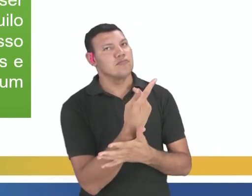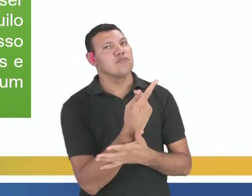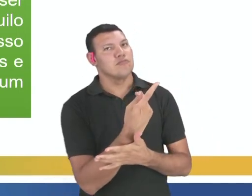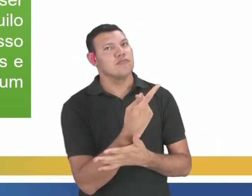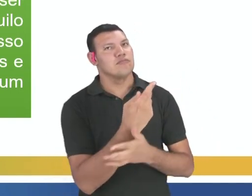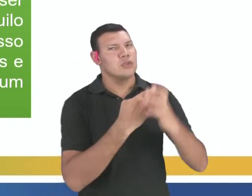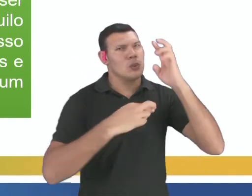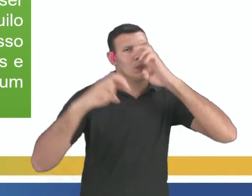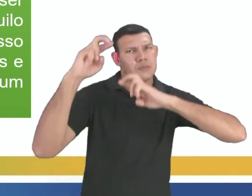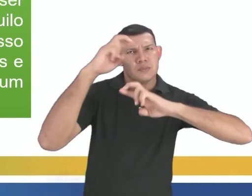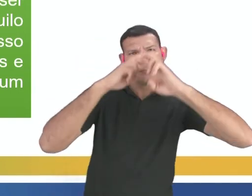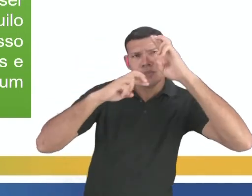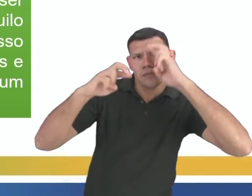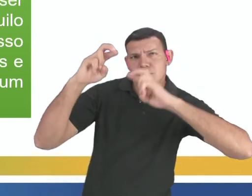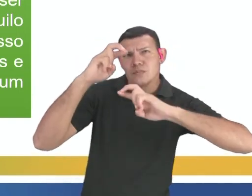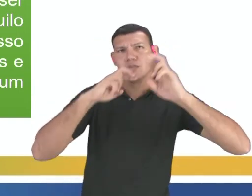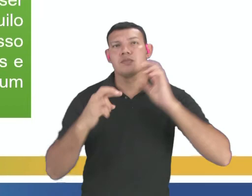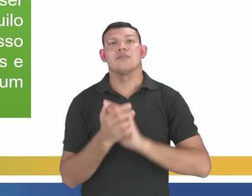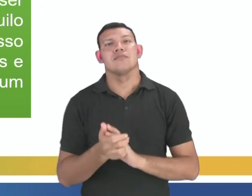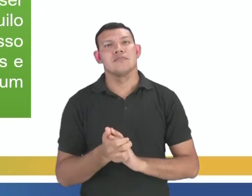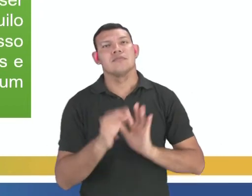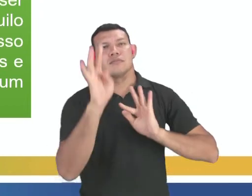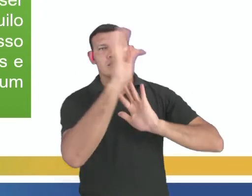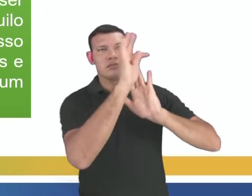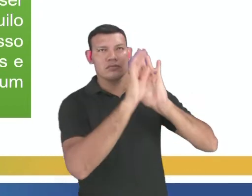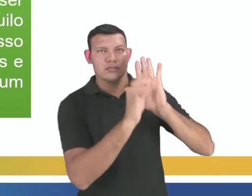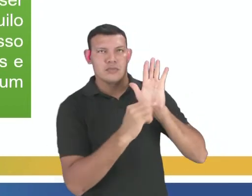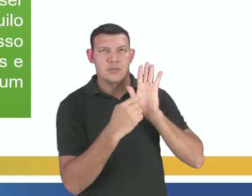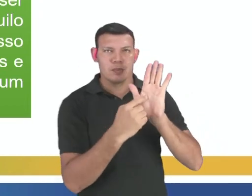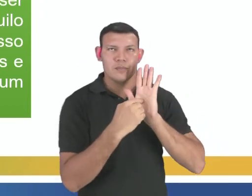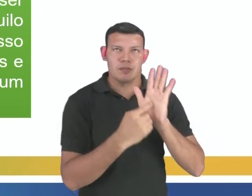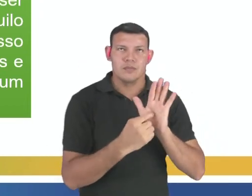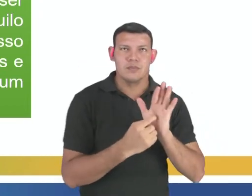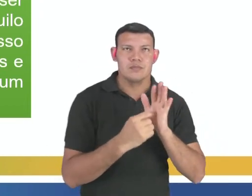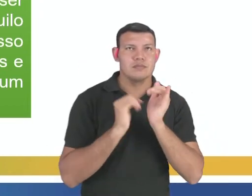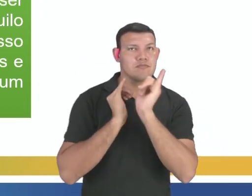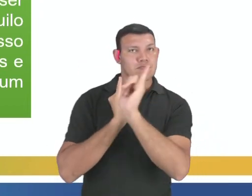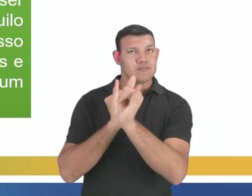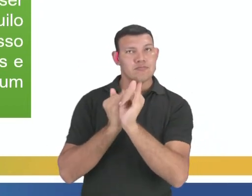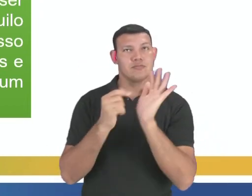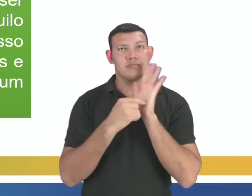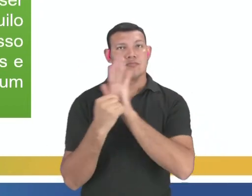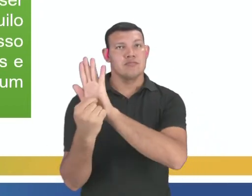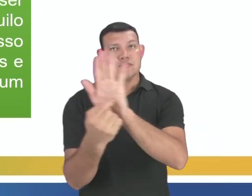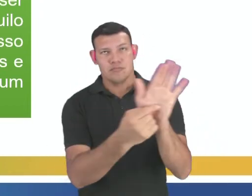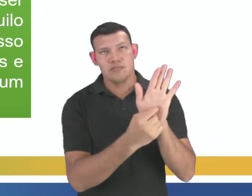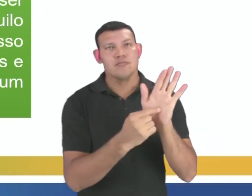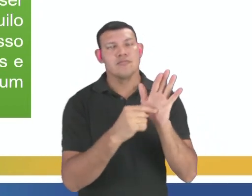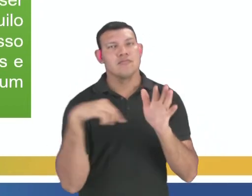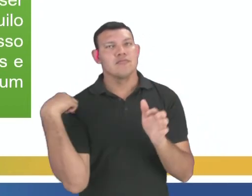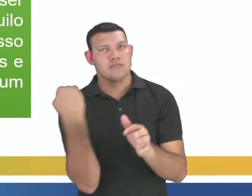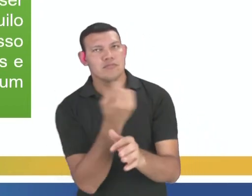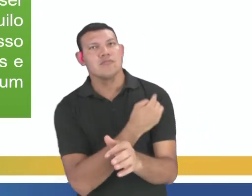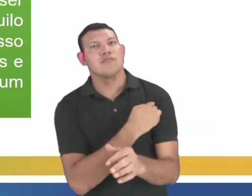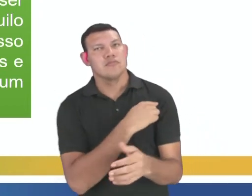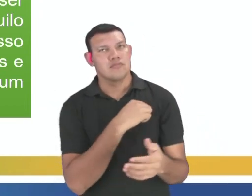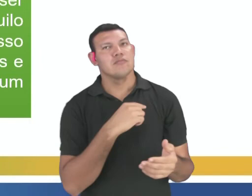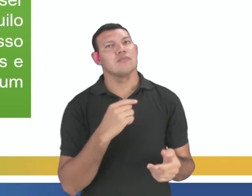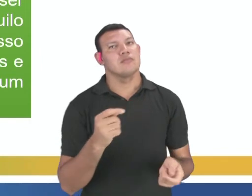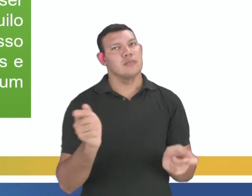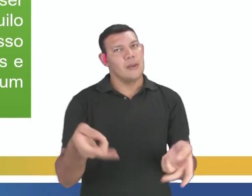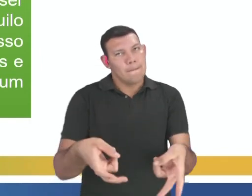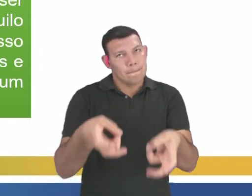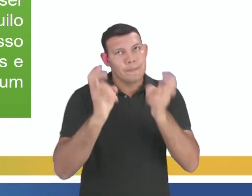acontecimento observável. É aquilo que o texto vai relatar e que se apresenta a todos como algo que ocorreu e pode ser